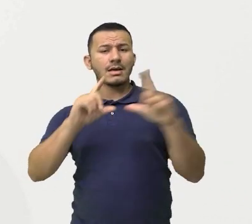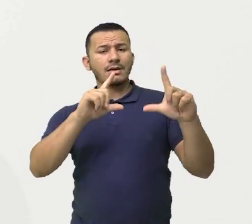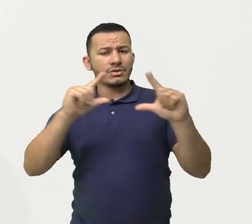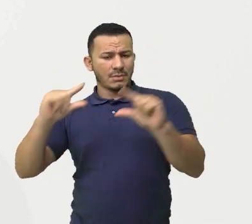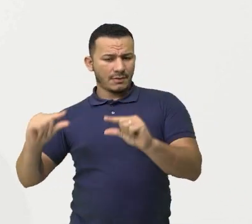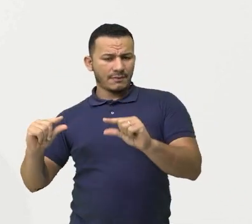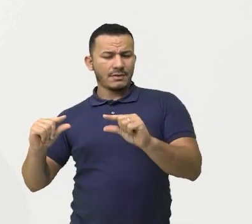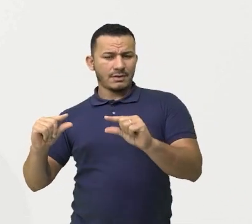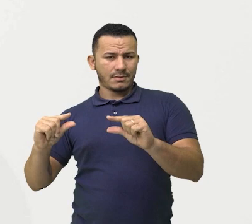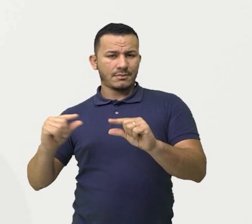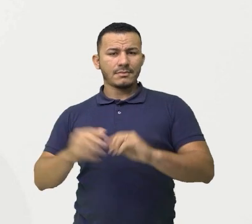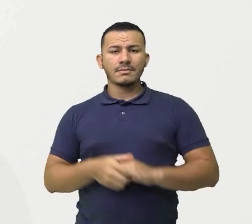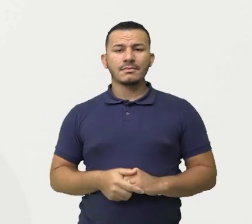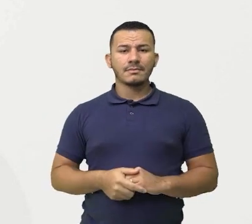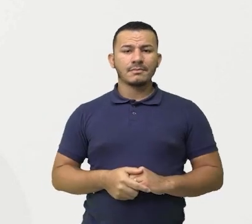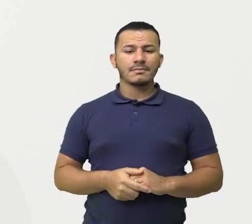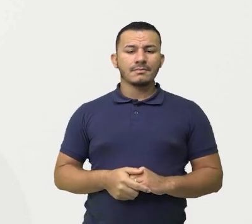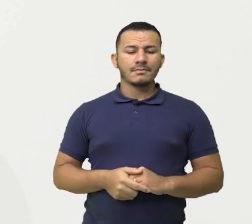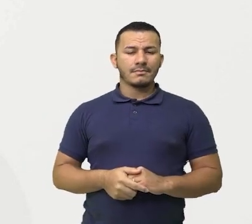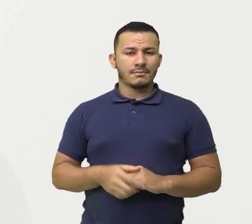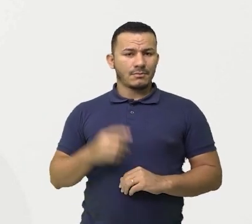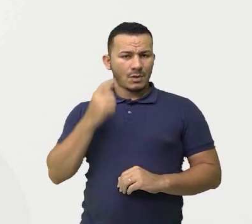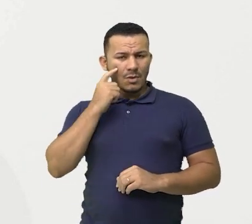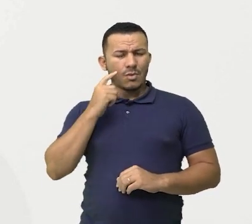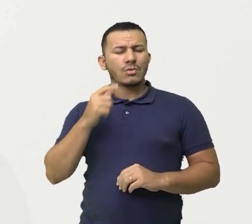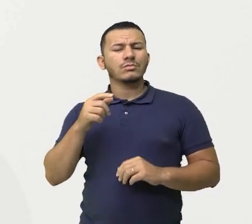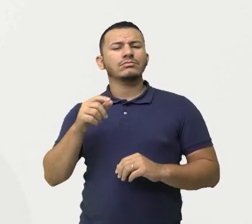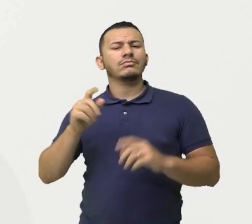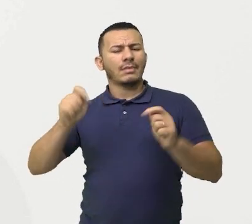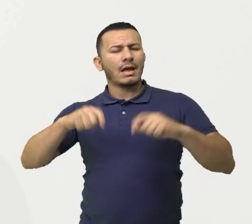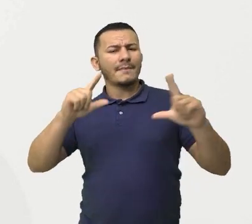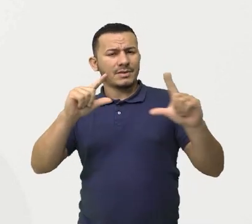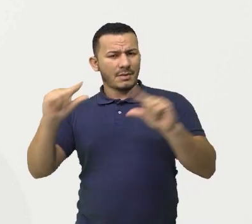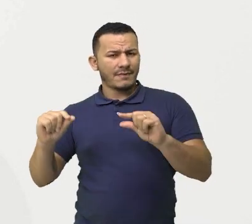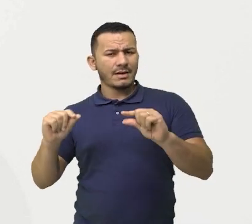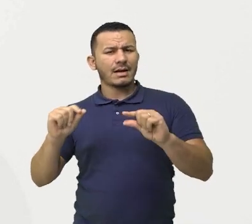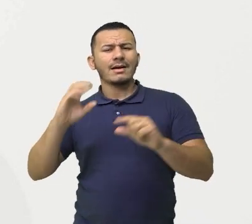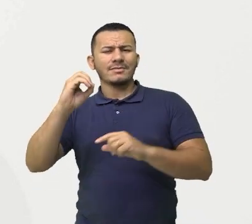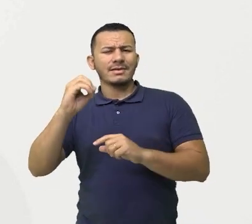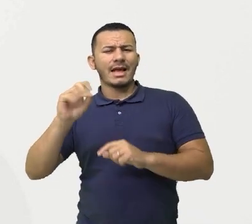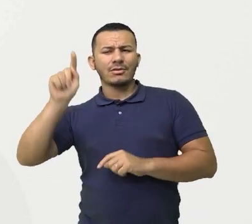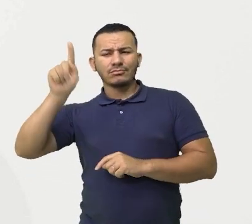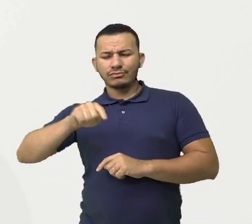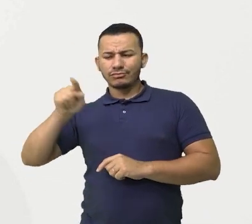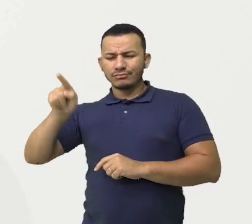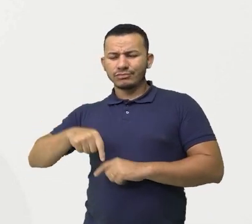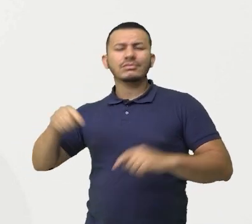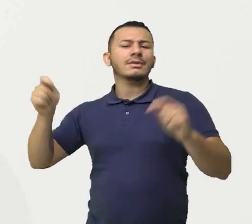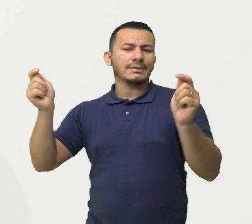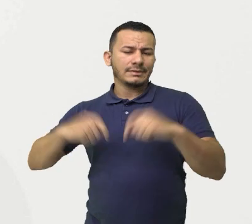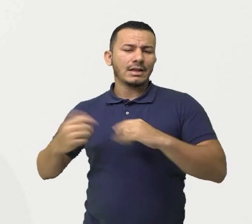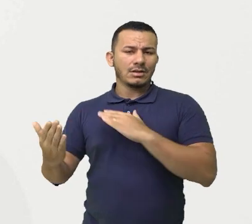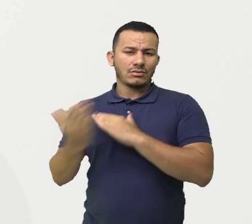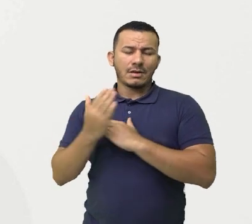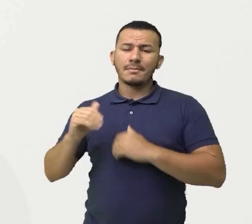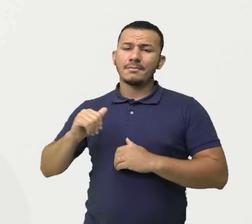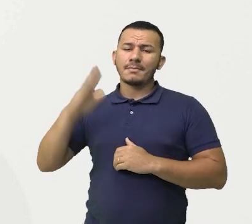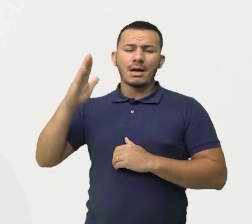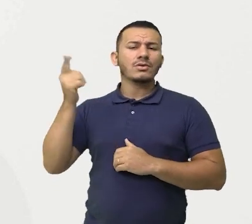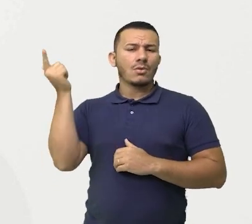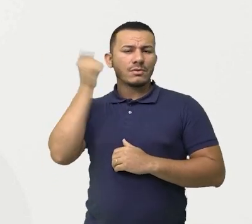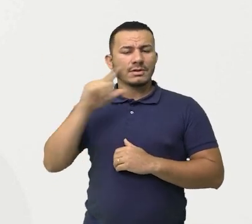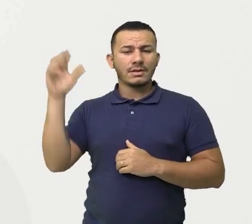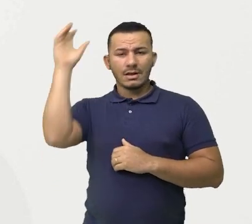Simplifica esse zero com esse, ó. Já começa a te acostumar com essas ideias de simplificação, que isso vai ajudar muito aí no